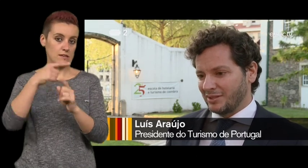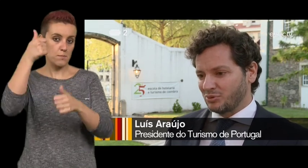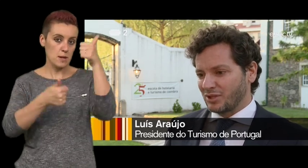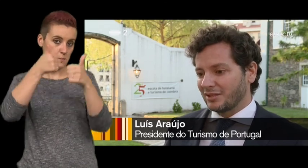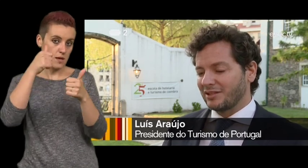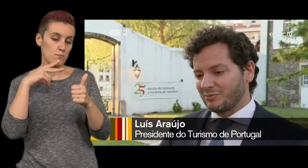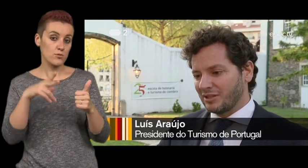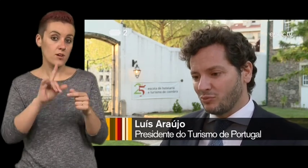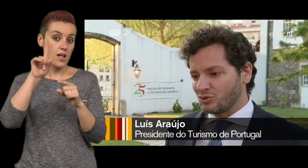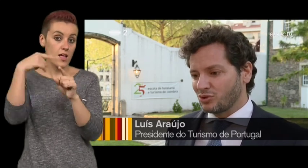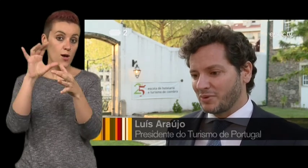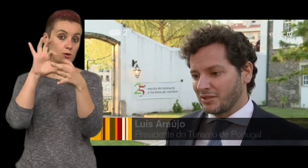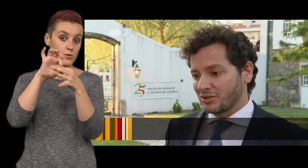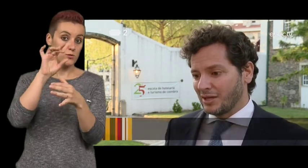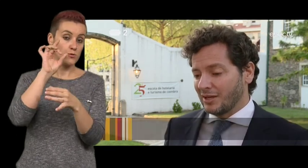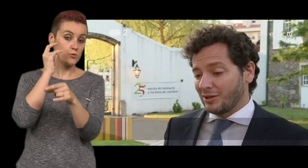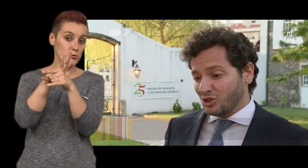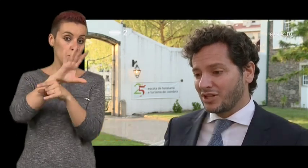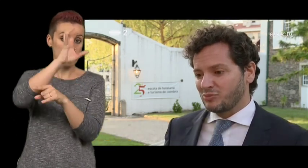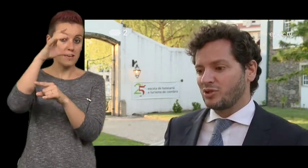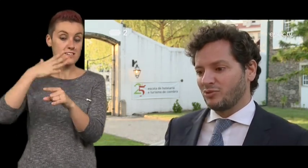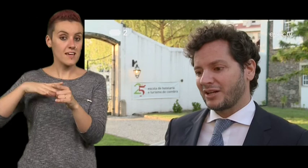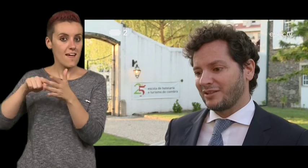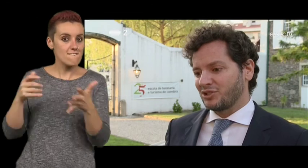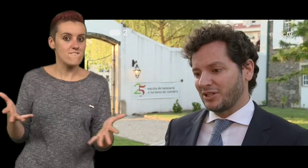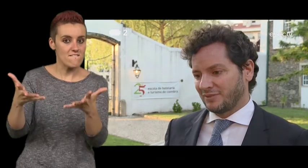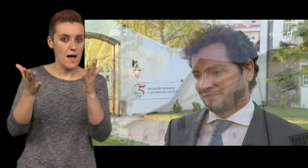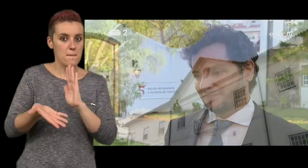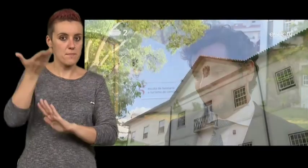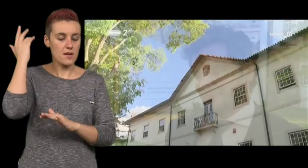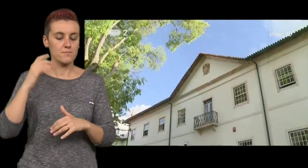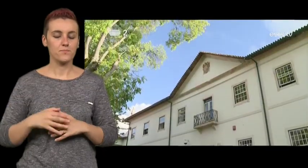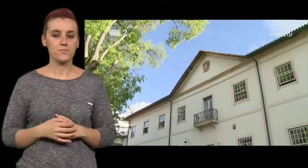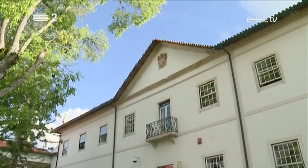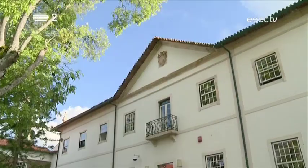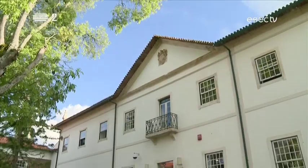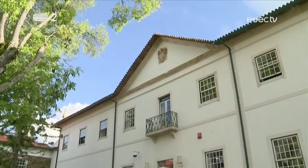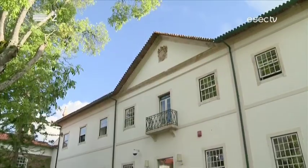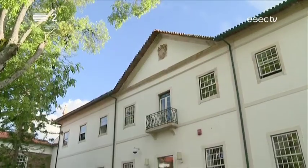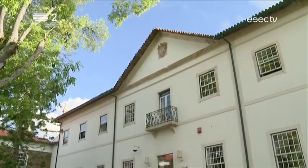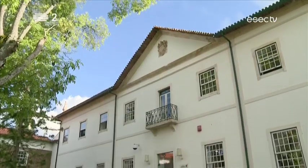competitiva de Portugal relativamente a muitos outros países que nós queremos estimular cada vez mais.